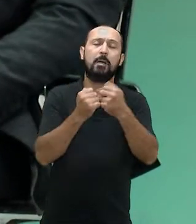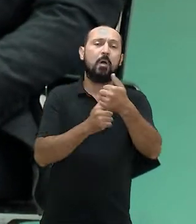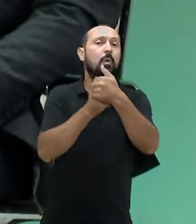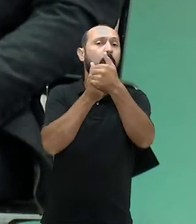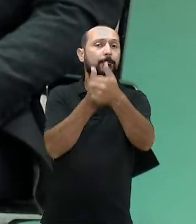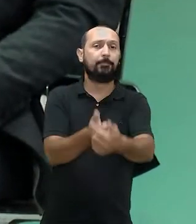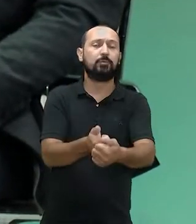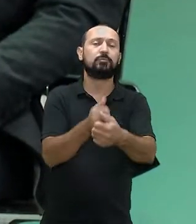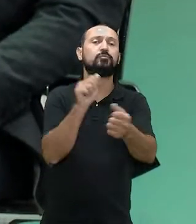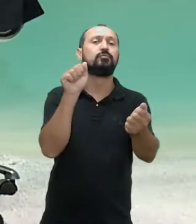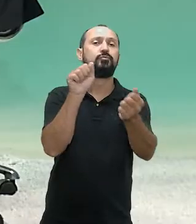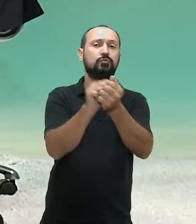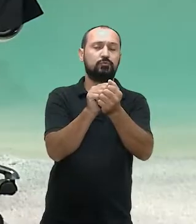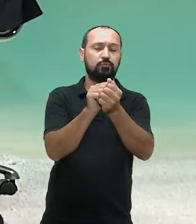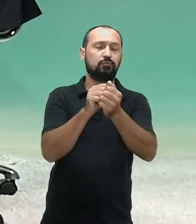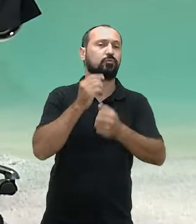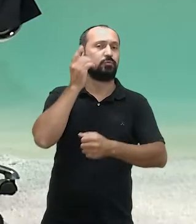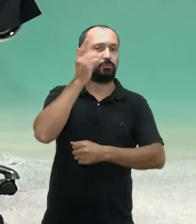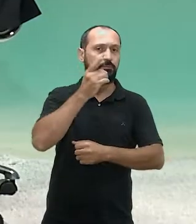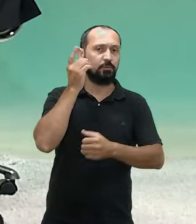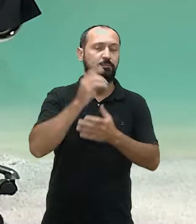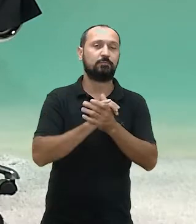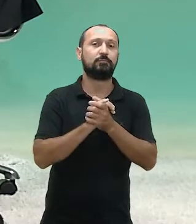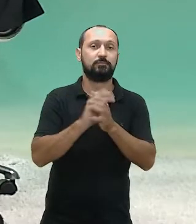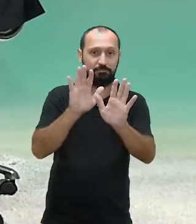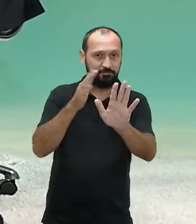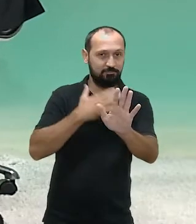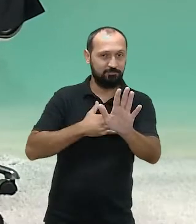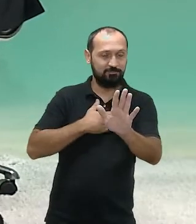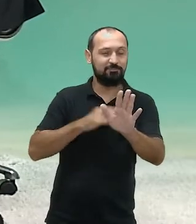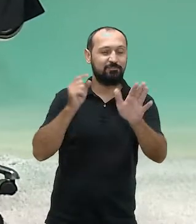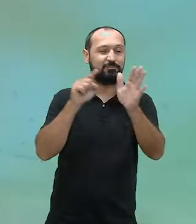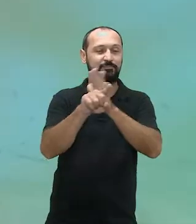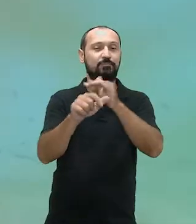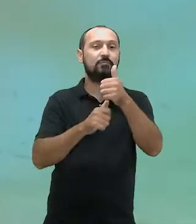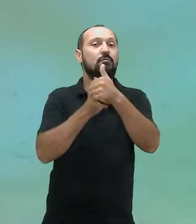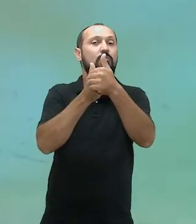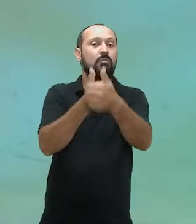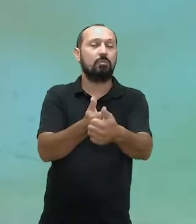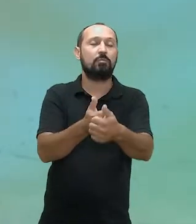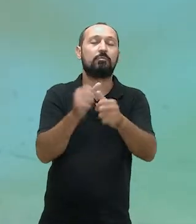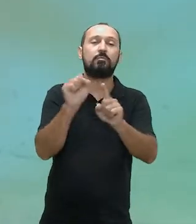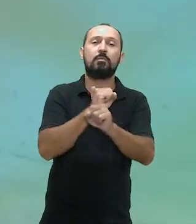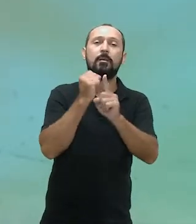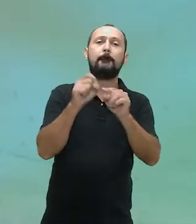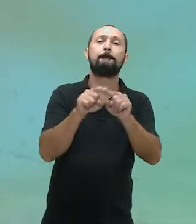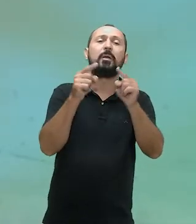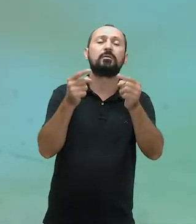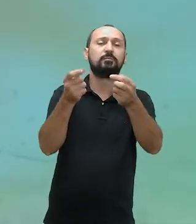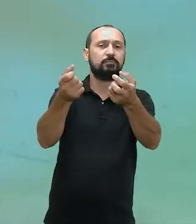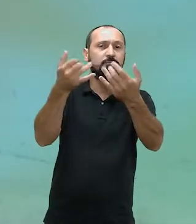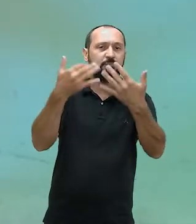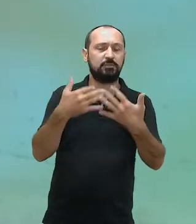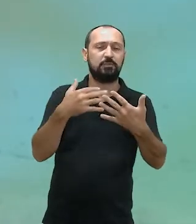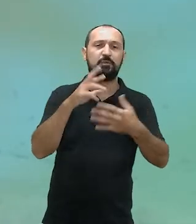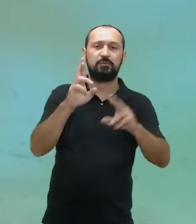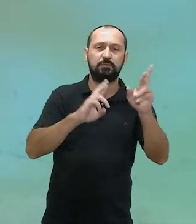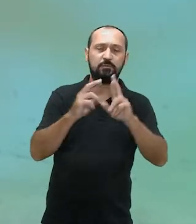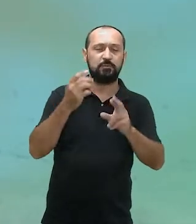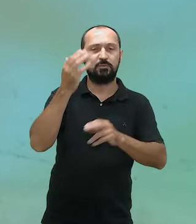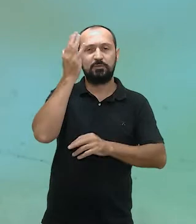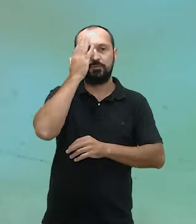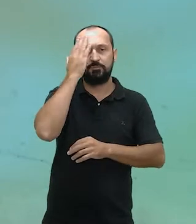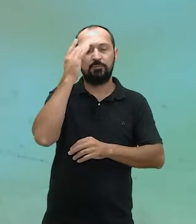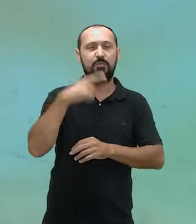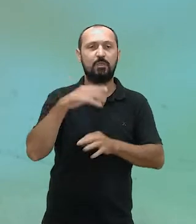esses gastos junto com seus parlamentares. A gente já vai chegar aí no acompanhamento pela sociedade, mas pelo que você está respondendo, eu já estou